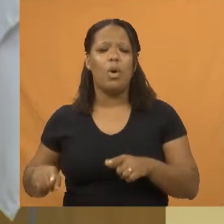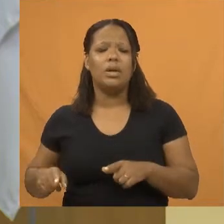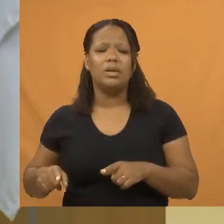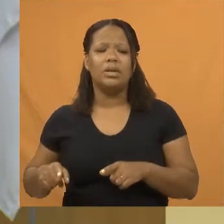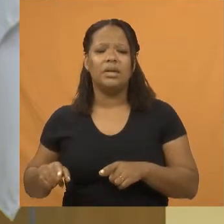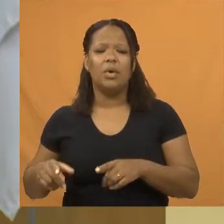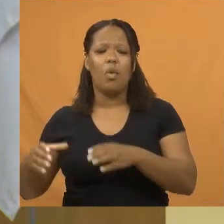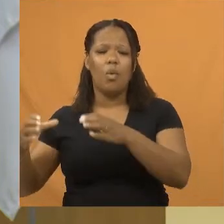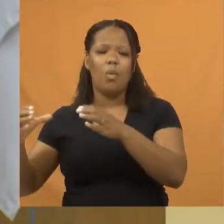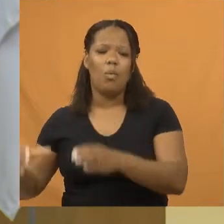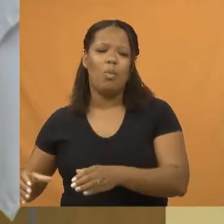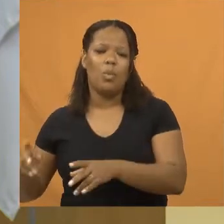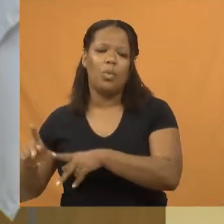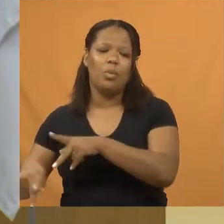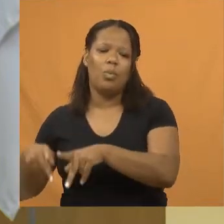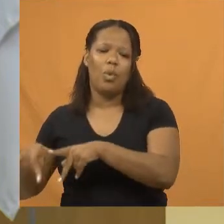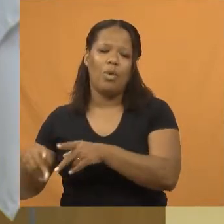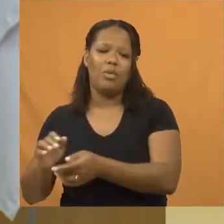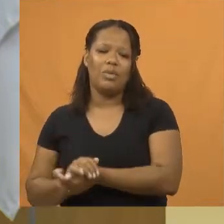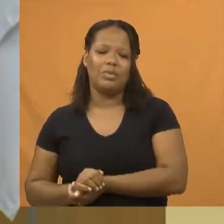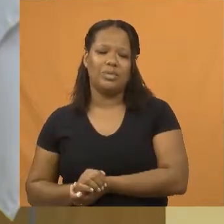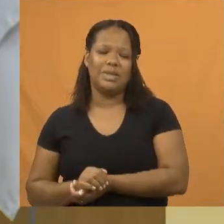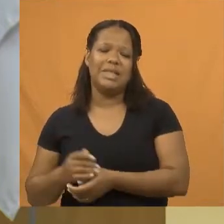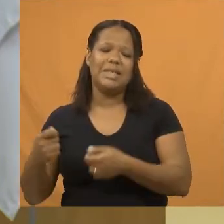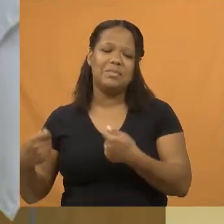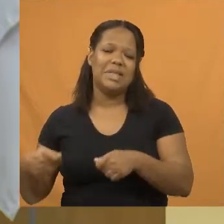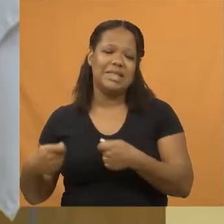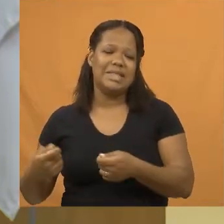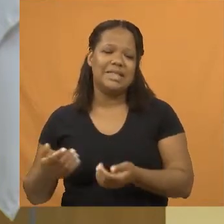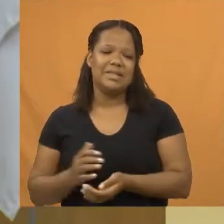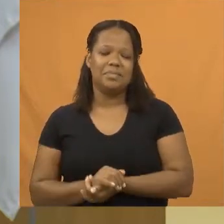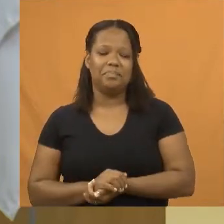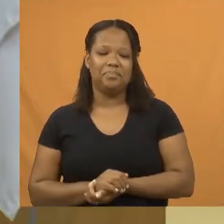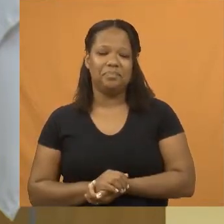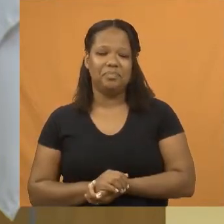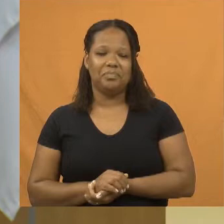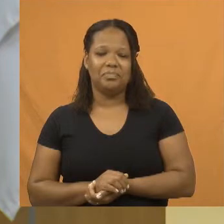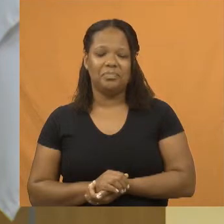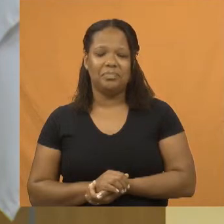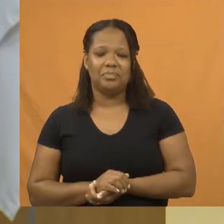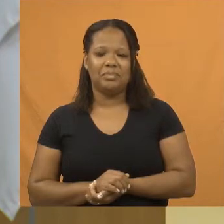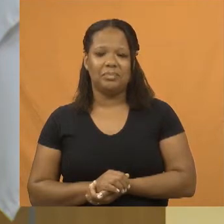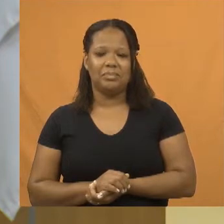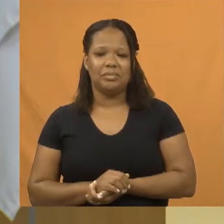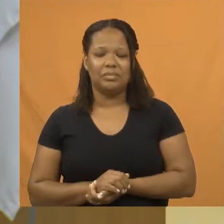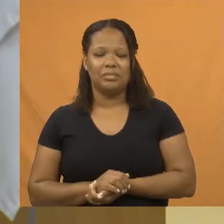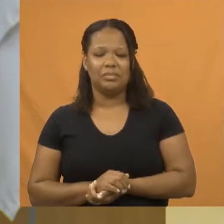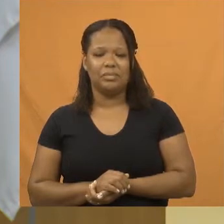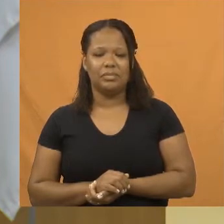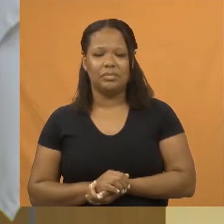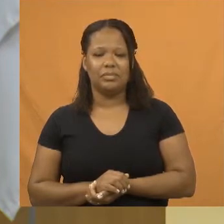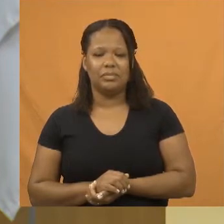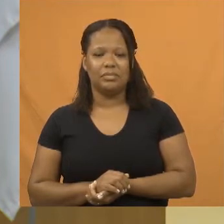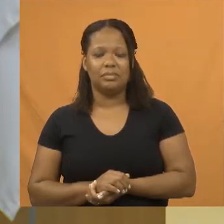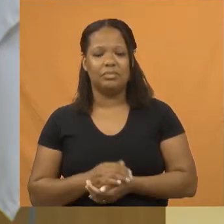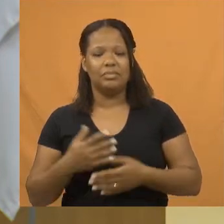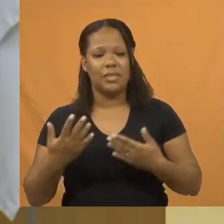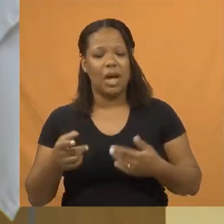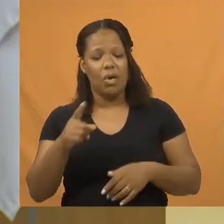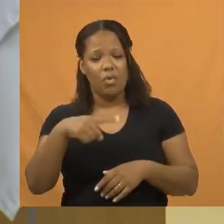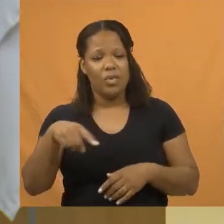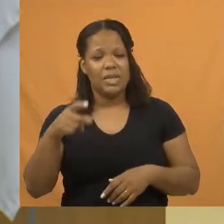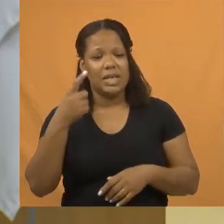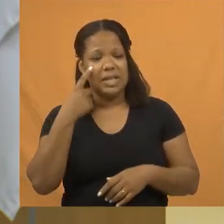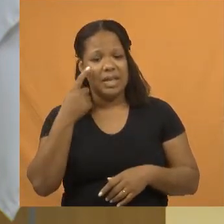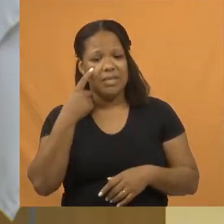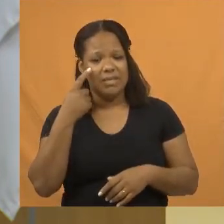Aqueles que mais precisam. Porque não estamos aqui tão articulados a fazer uma resistência. Então você que está